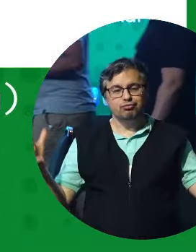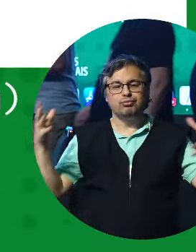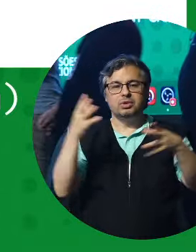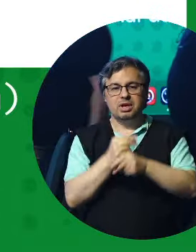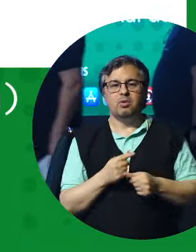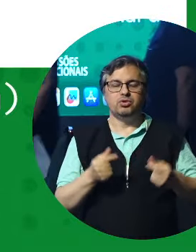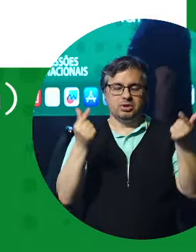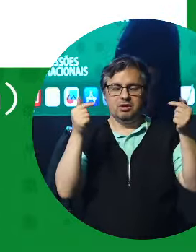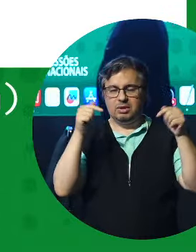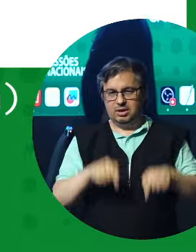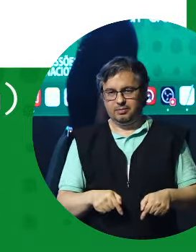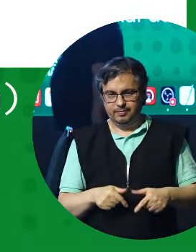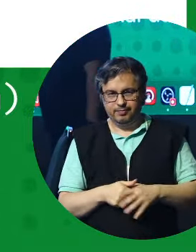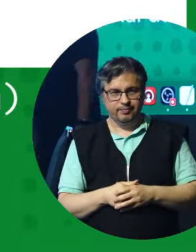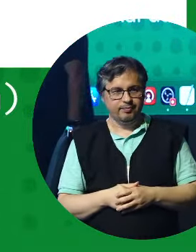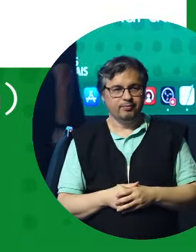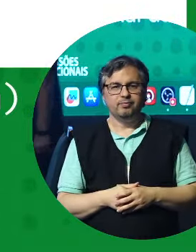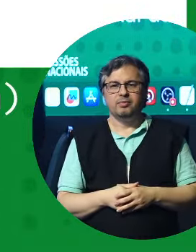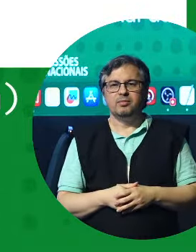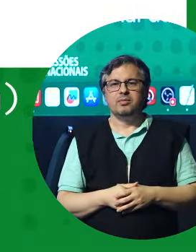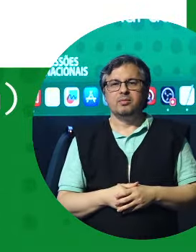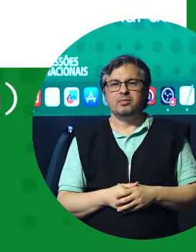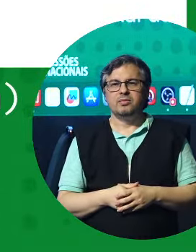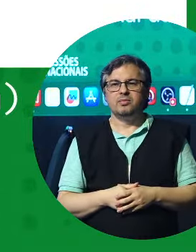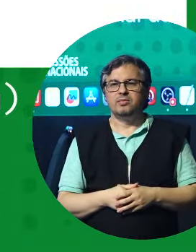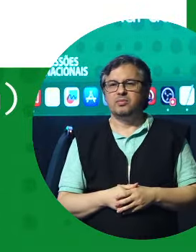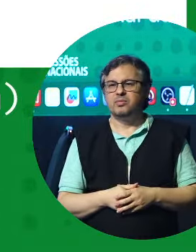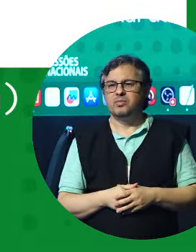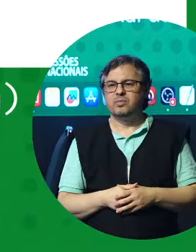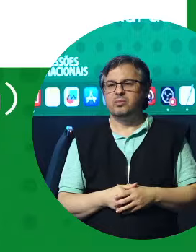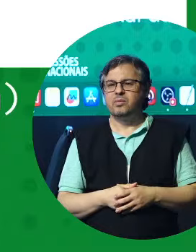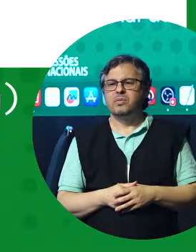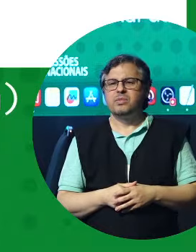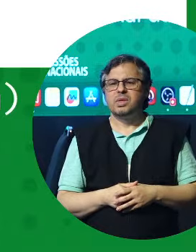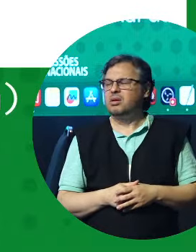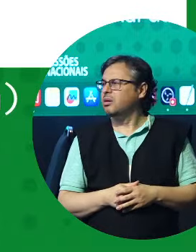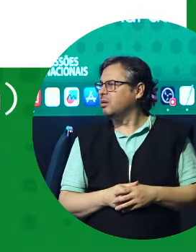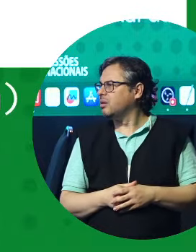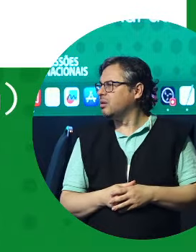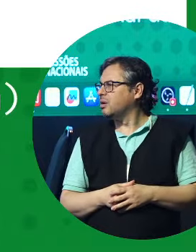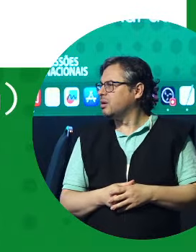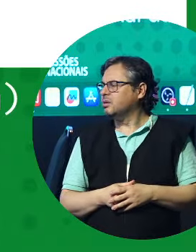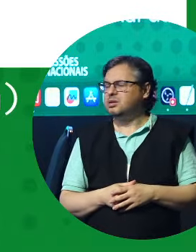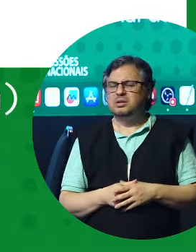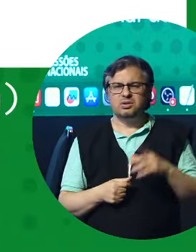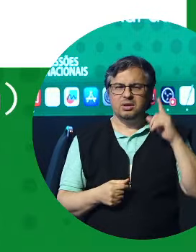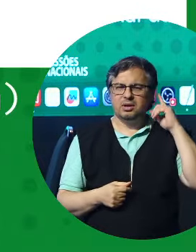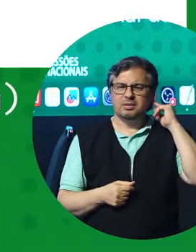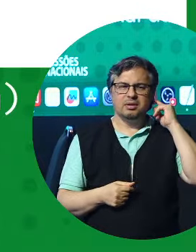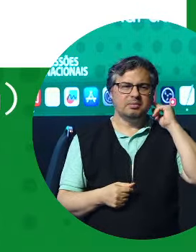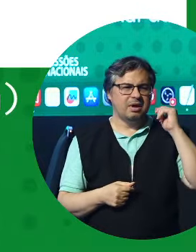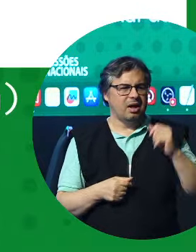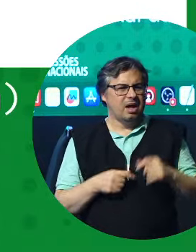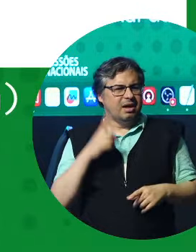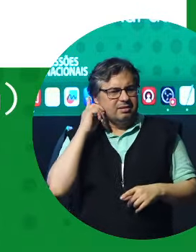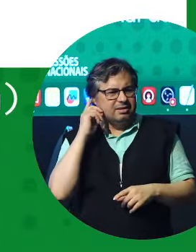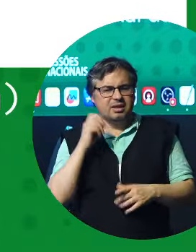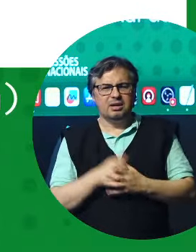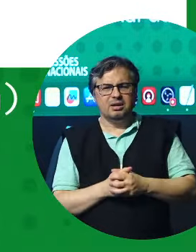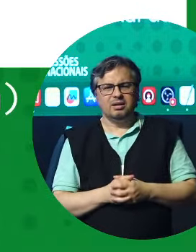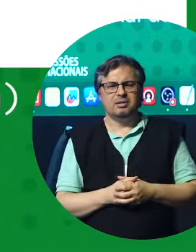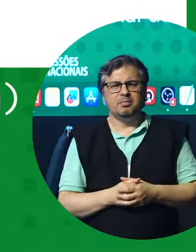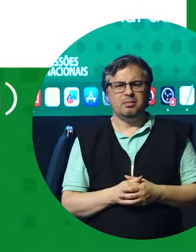extraordinária desta noite. Então esse auditório é favorável que a gente levante oferta para comprar um carro para a Vila Minha Pátria. Quem vai ofertar, diga